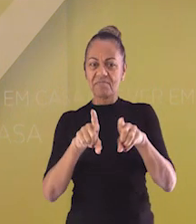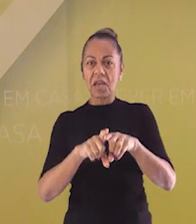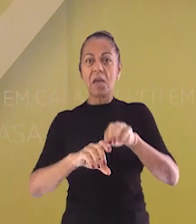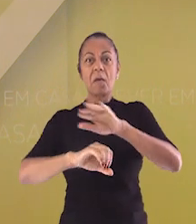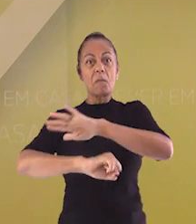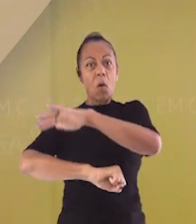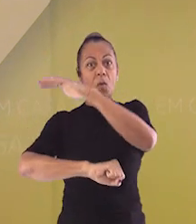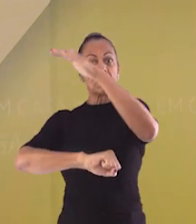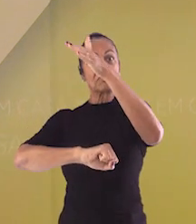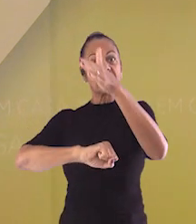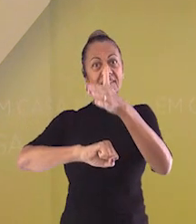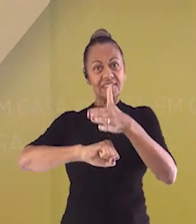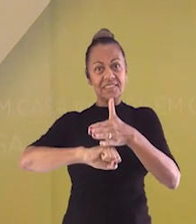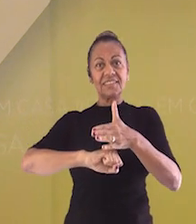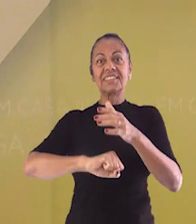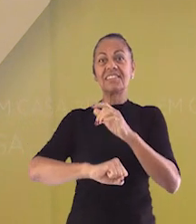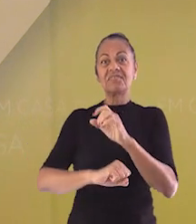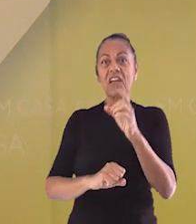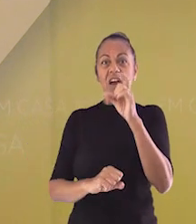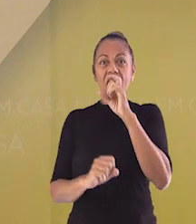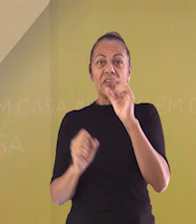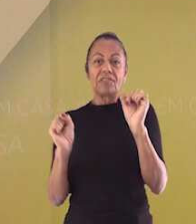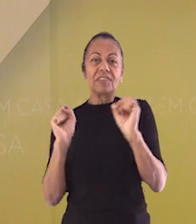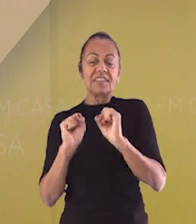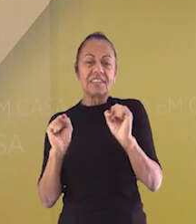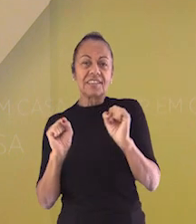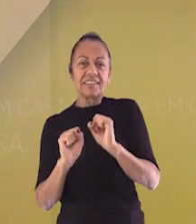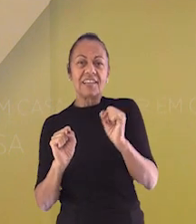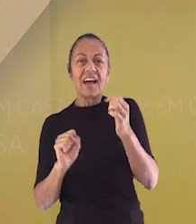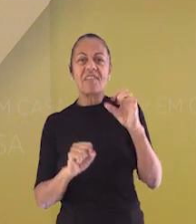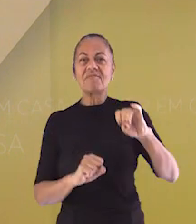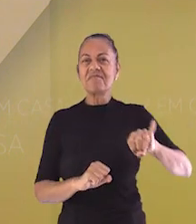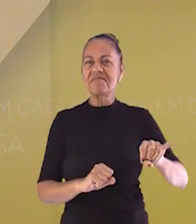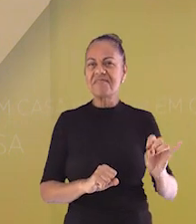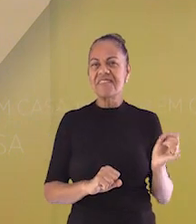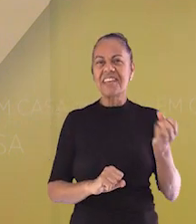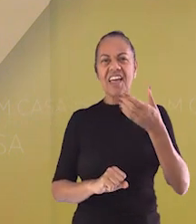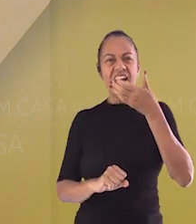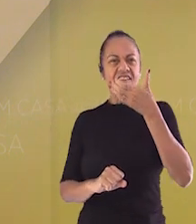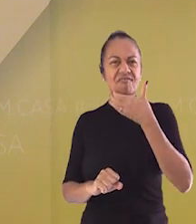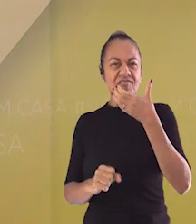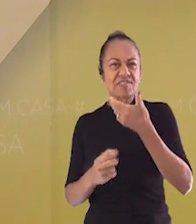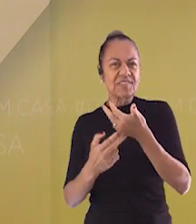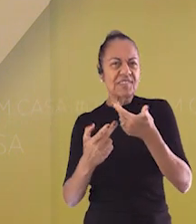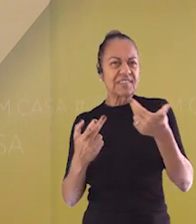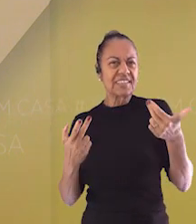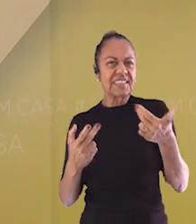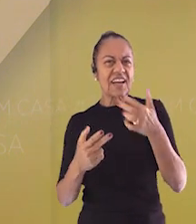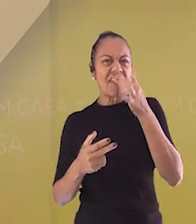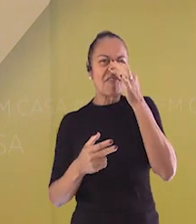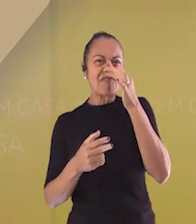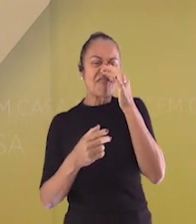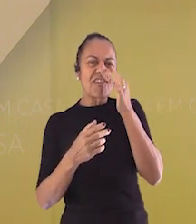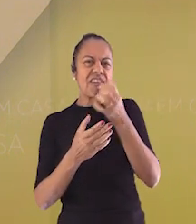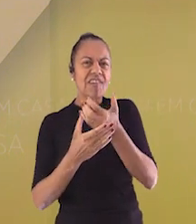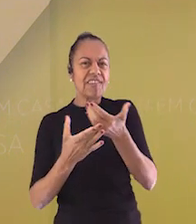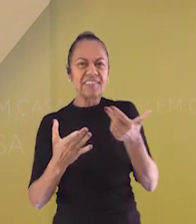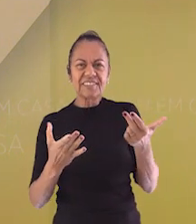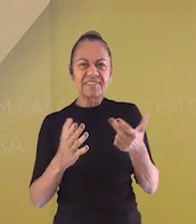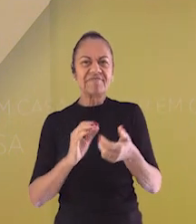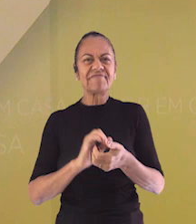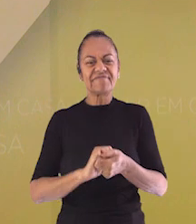frio. Também dá para aproveitar algumas frutas e flores que só aparecem em clima de mais